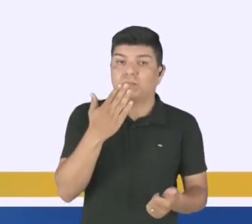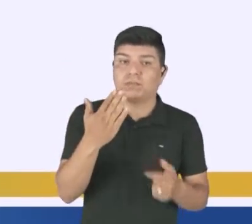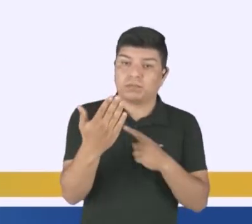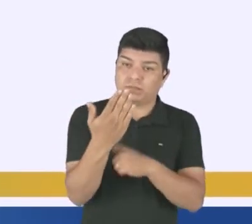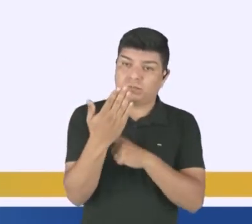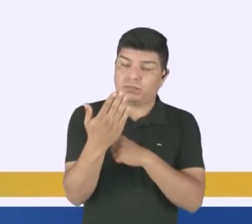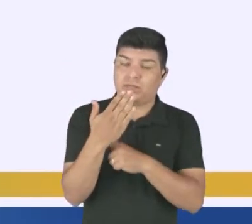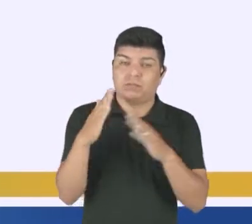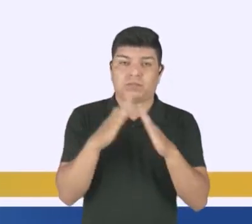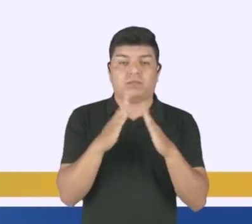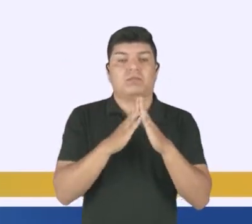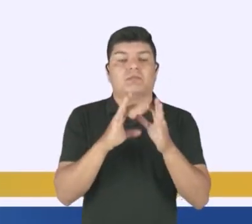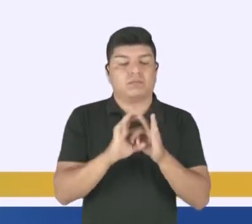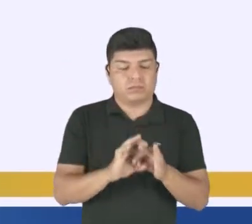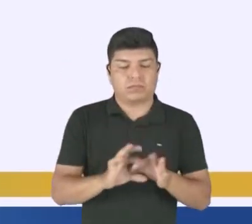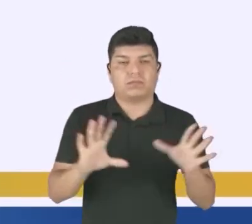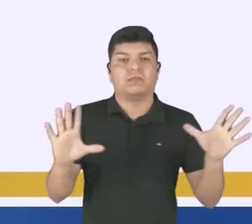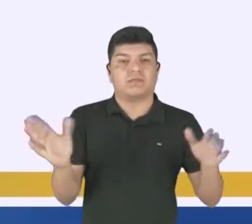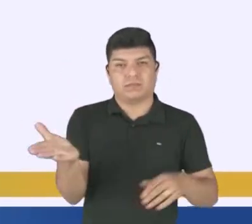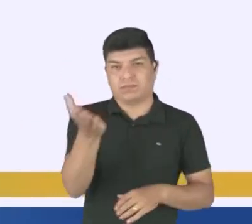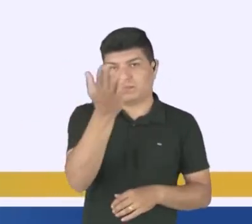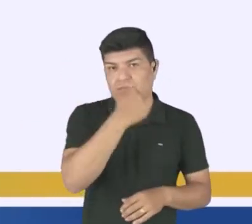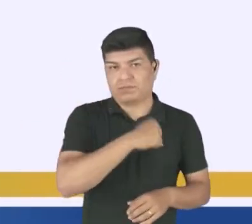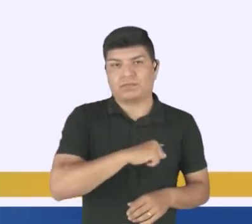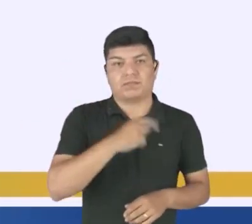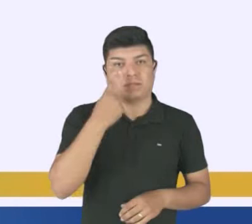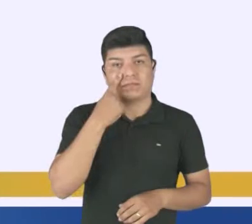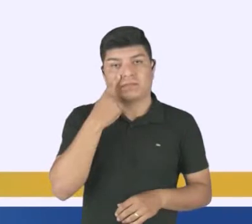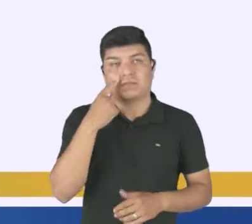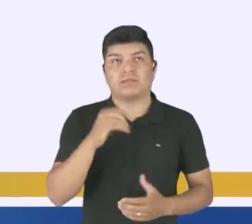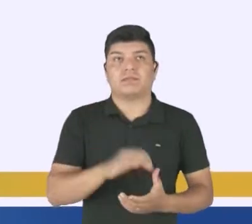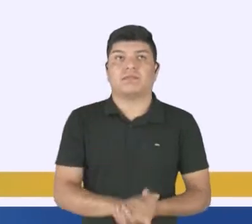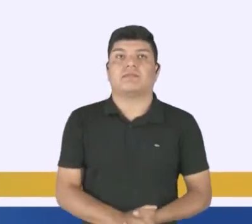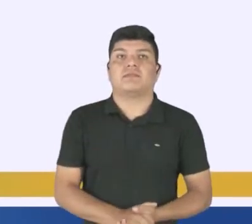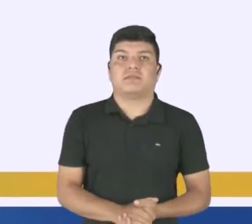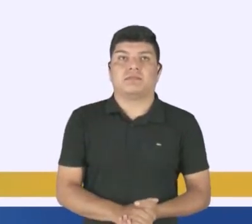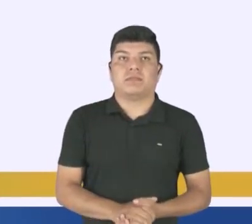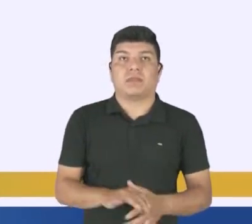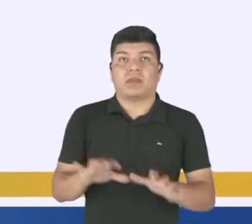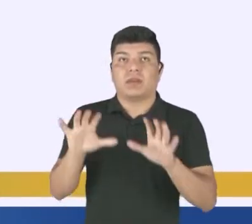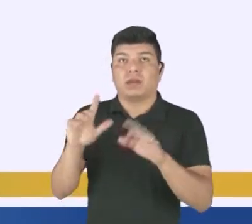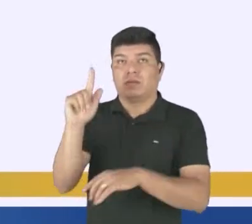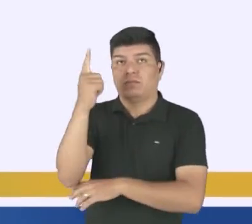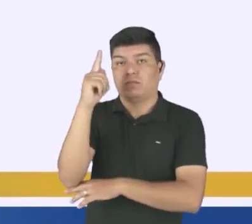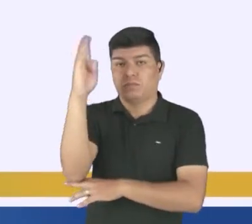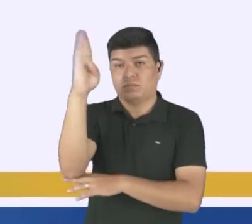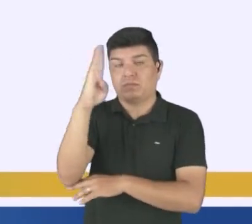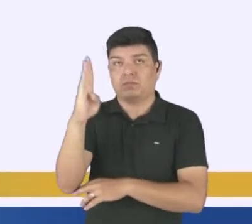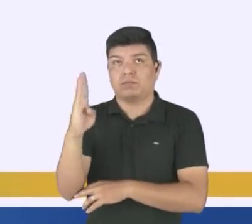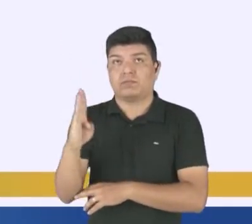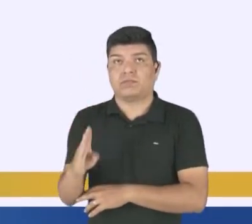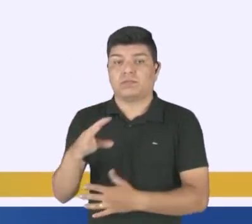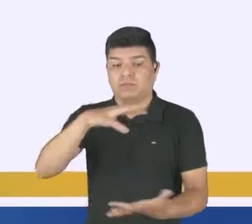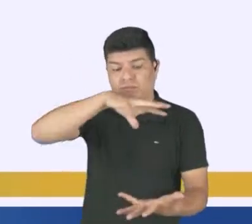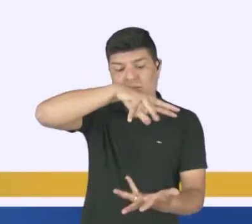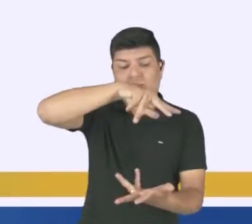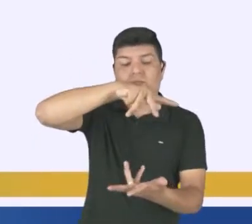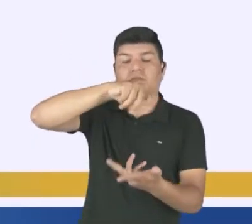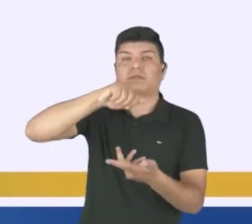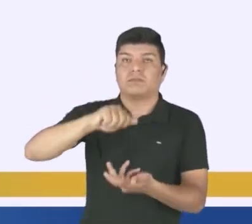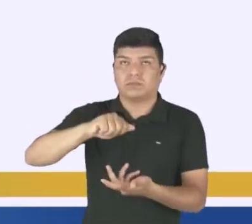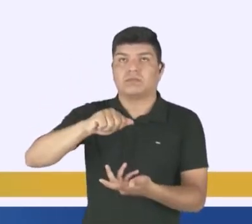alguém aí de casa, fique à vontade. Vamos lá então? Presta bem atenção. A posição geográfica do Brasil no globo